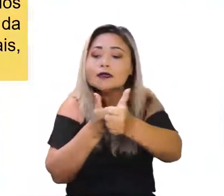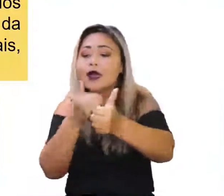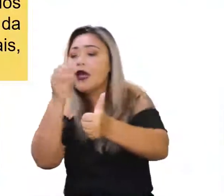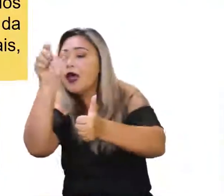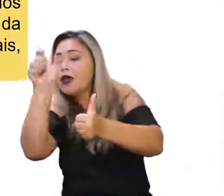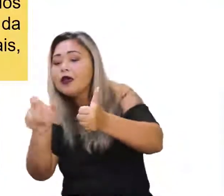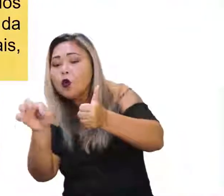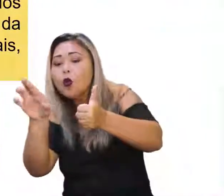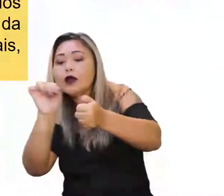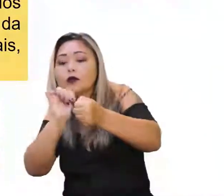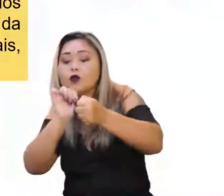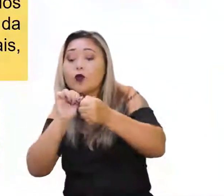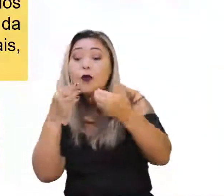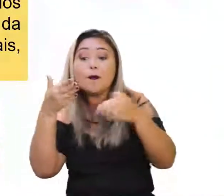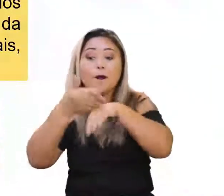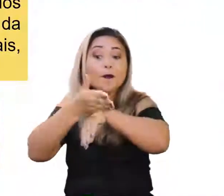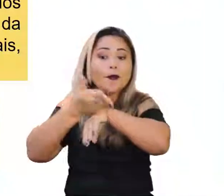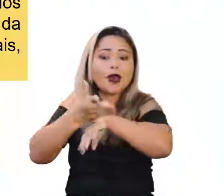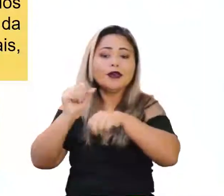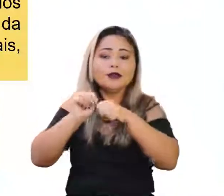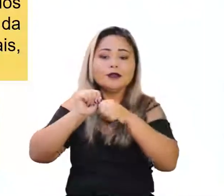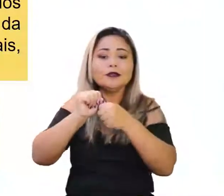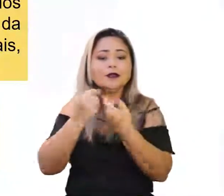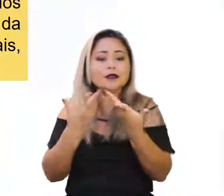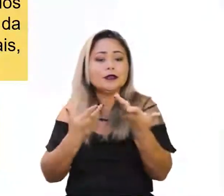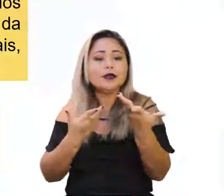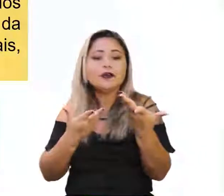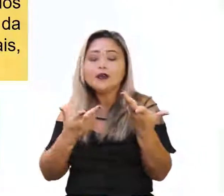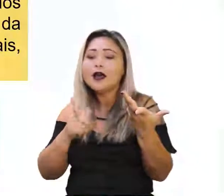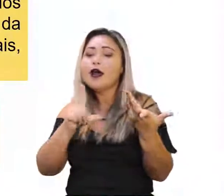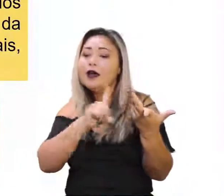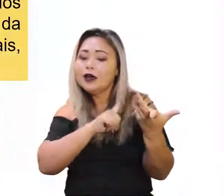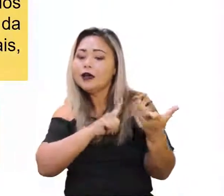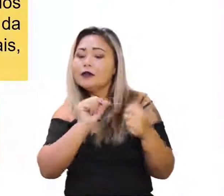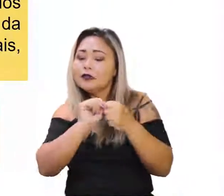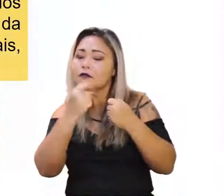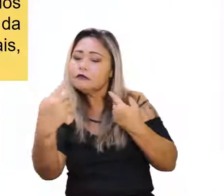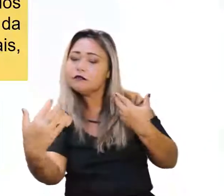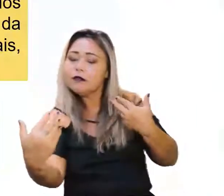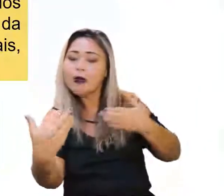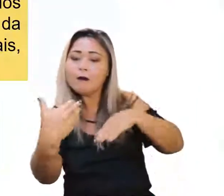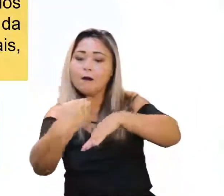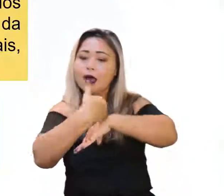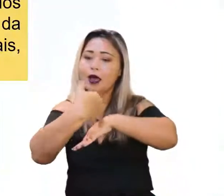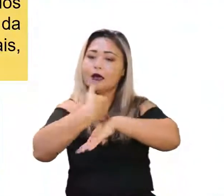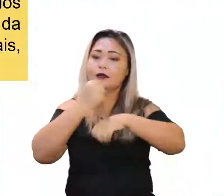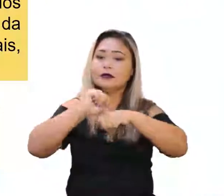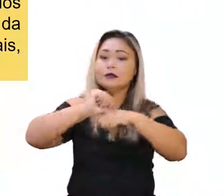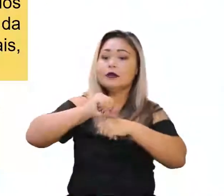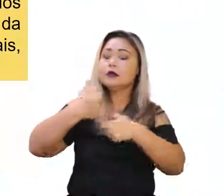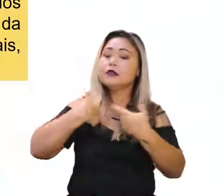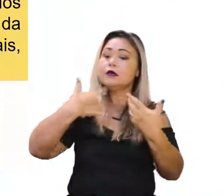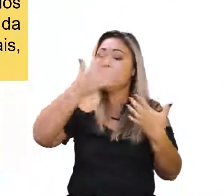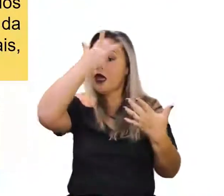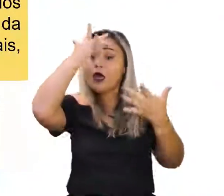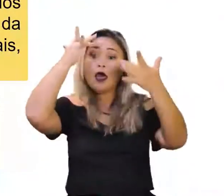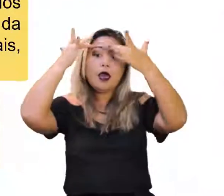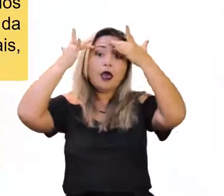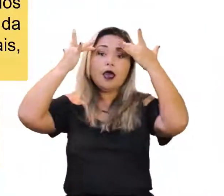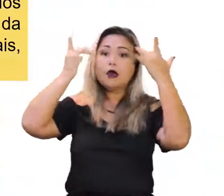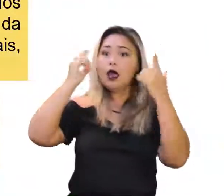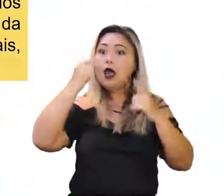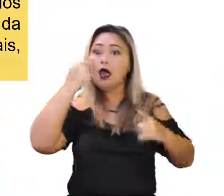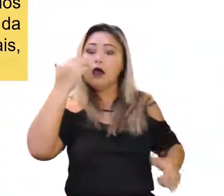da encenação, que tem por linguagem a intervenção urbana, como nós estamos vendo aí nessa imagem. As pessoas